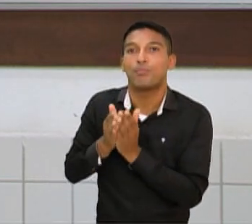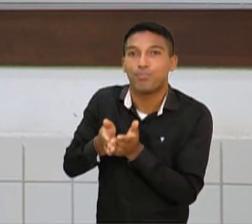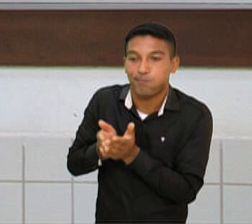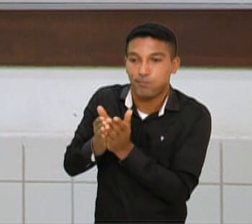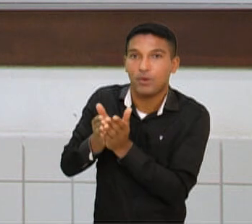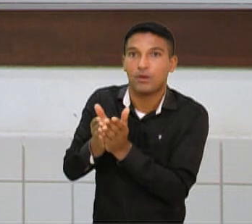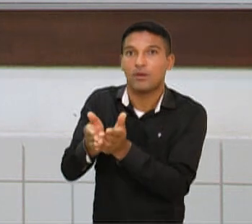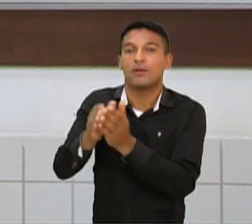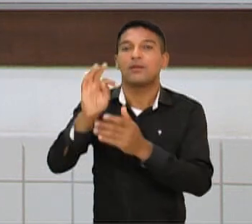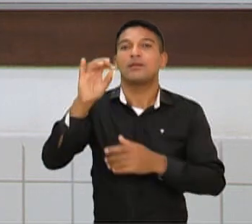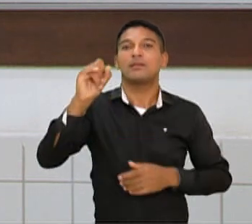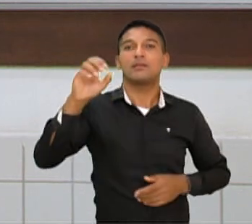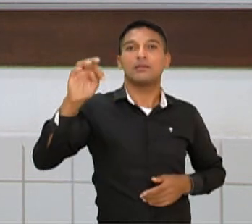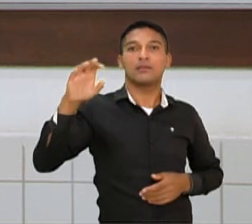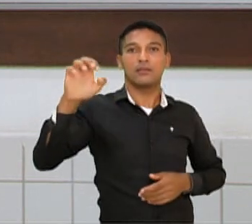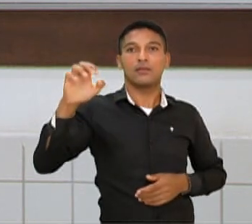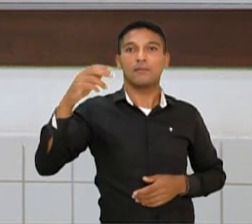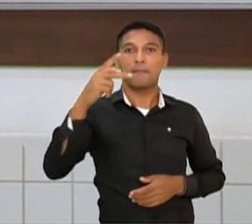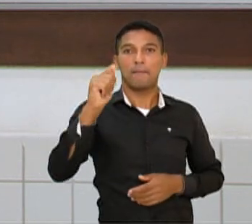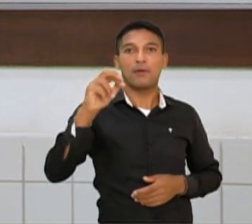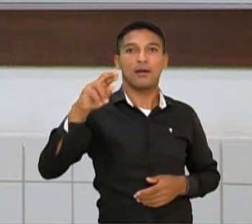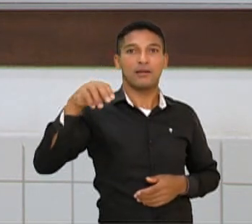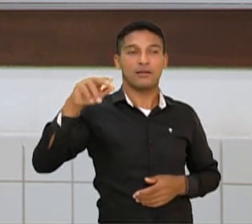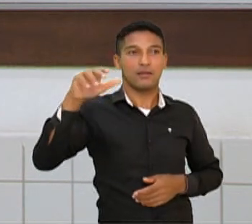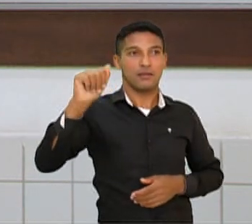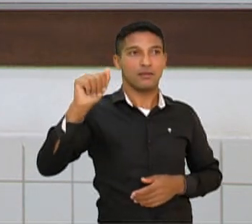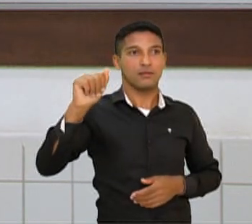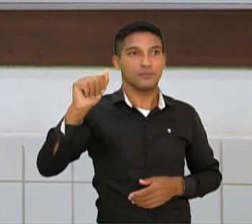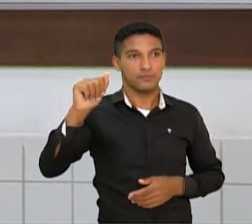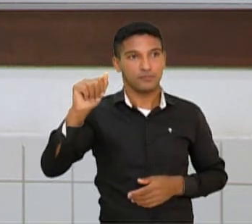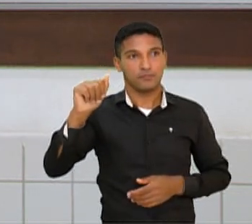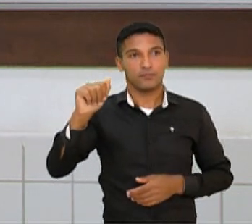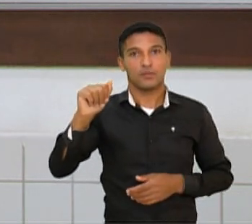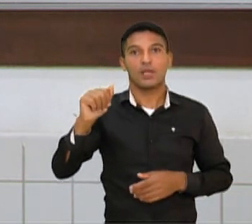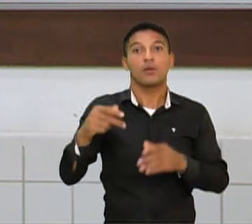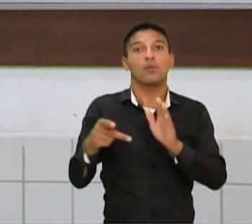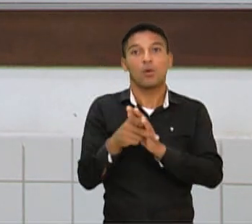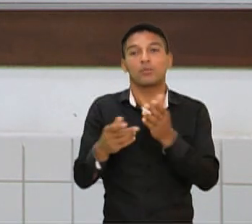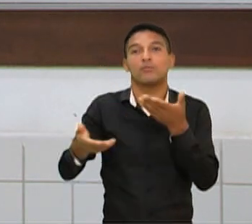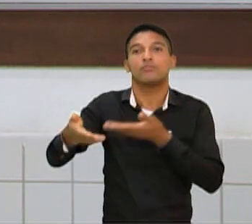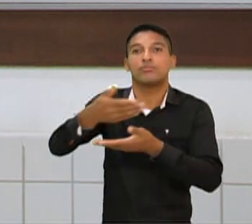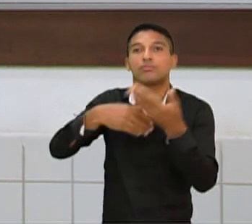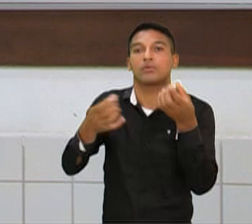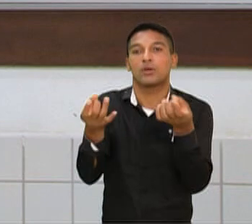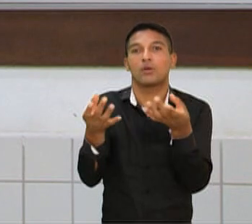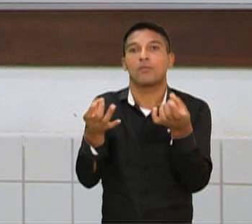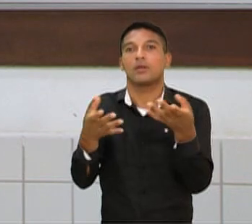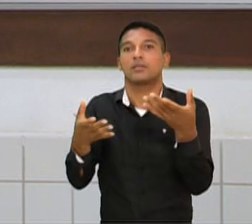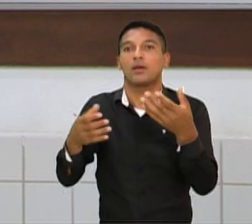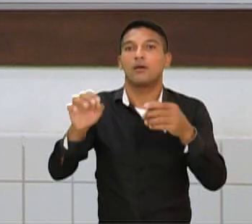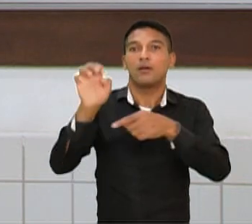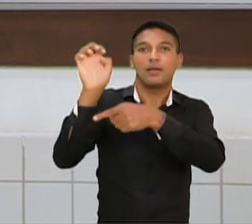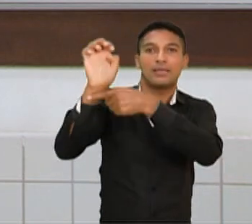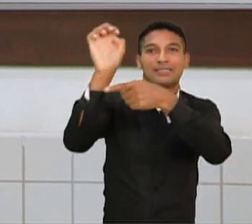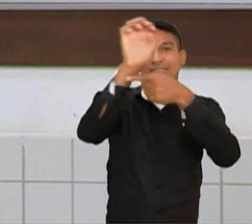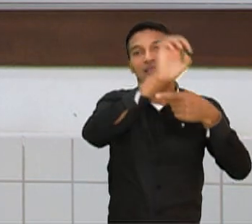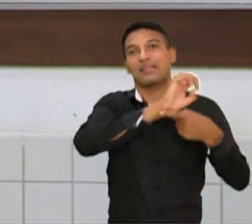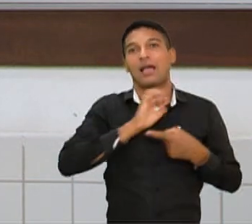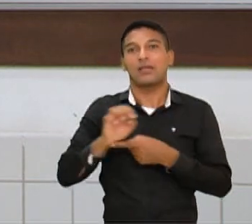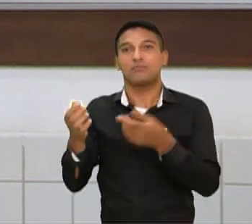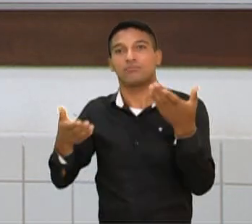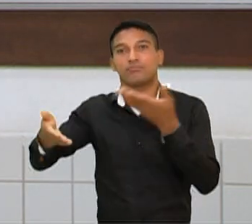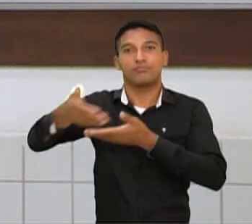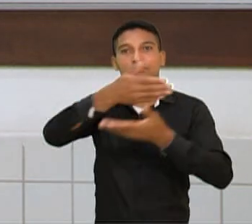hidrovia Tietê-Paraná, que cresce vertiginosamente no sentido comercial de vários estados e países da